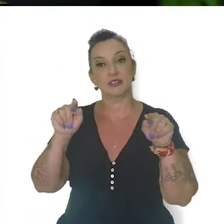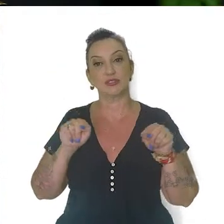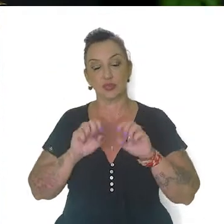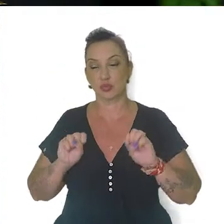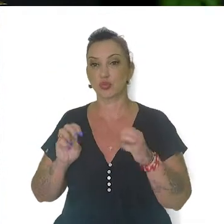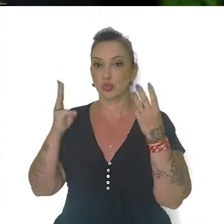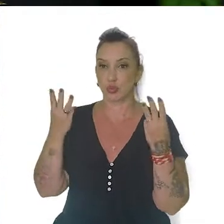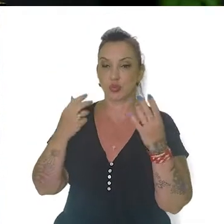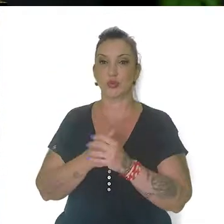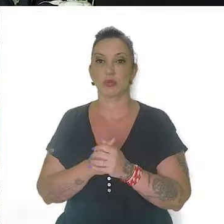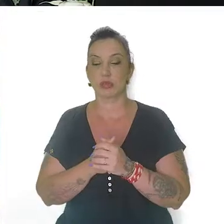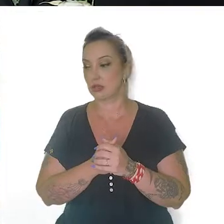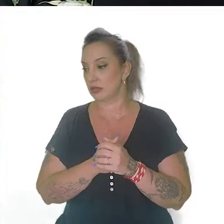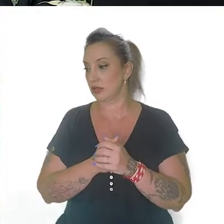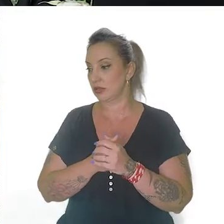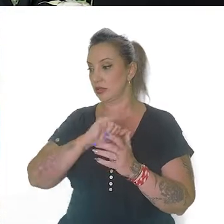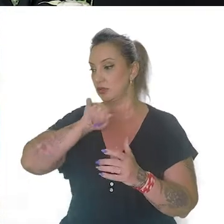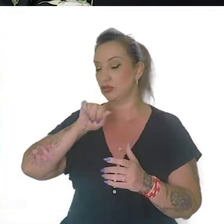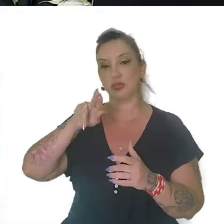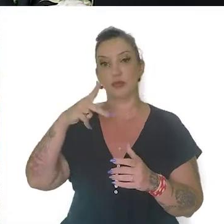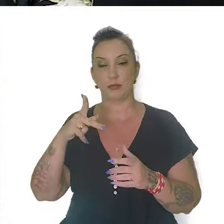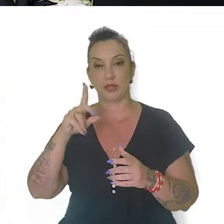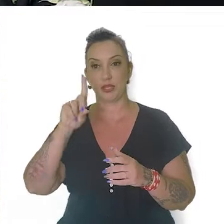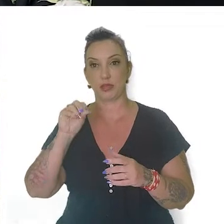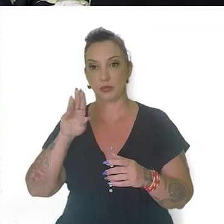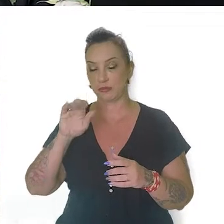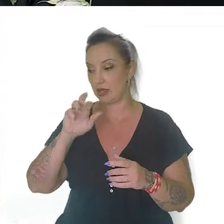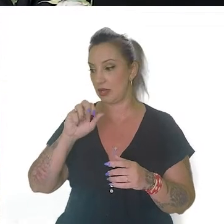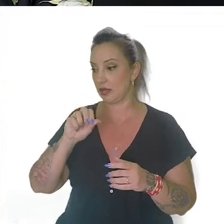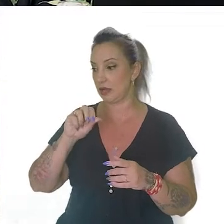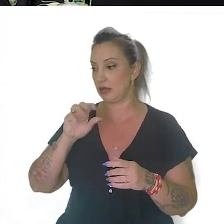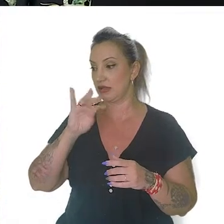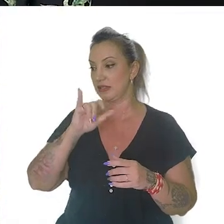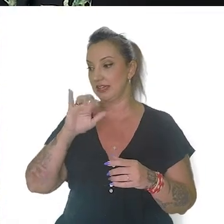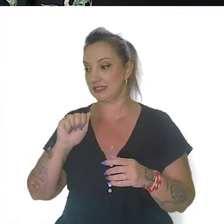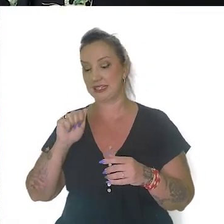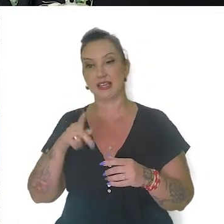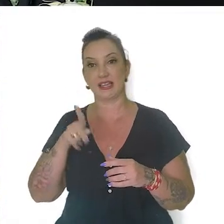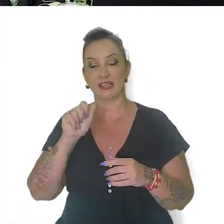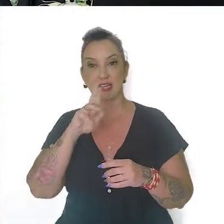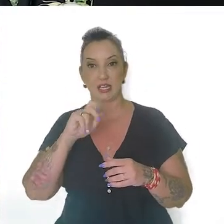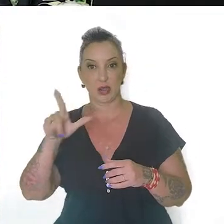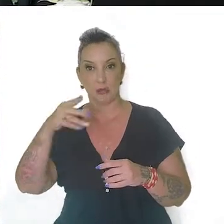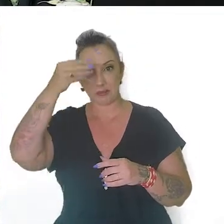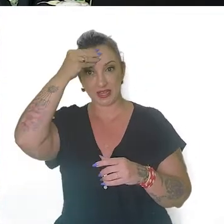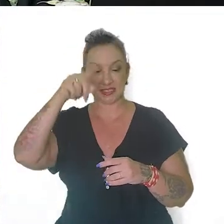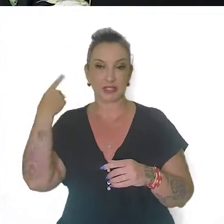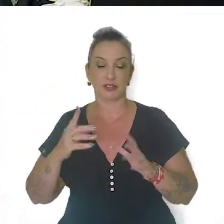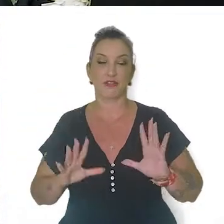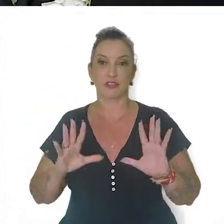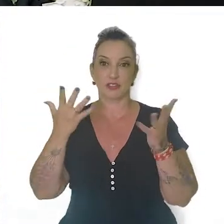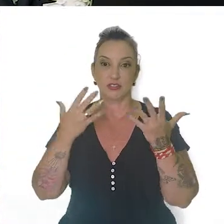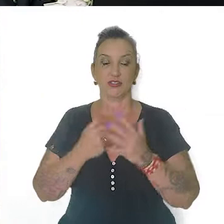em estúdio dos shows com a Jupe do Bairro, Tássia Reis, Carol Conká foi a nossa madrinha